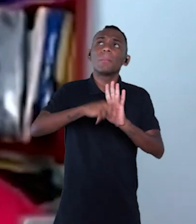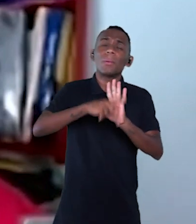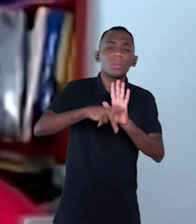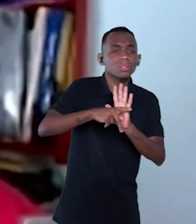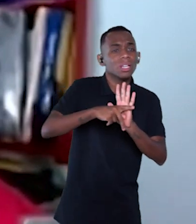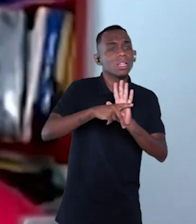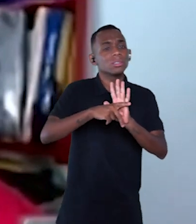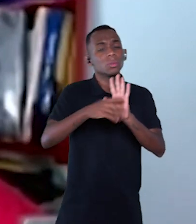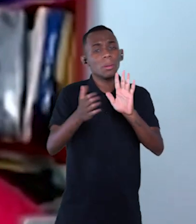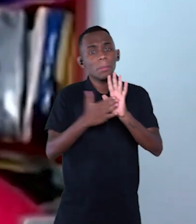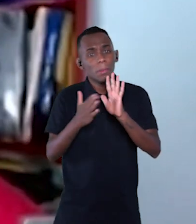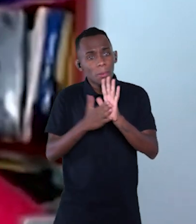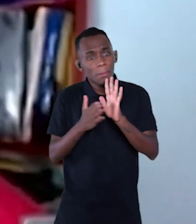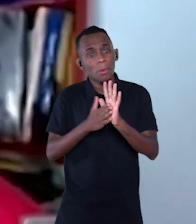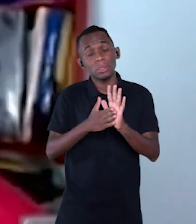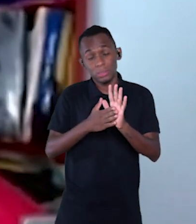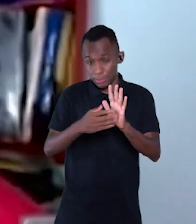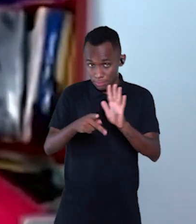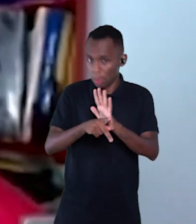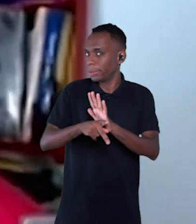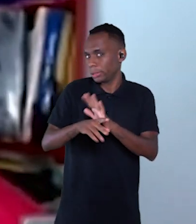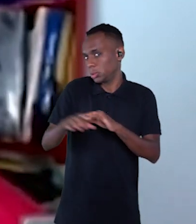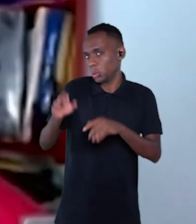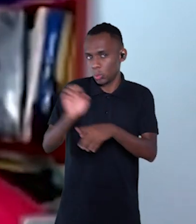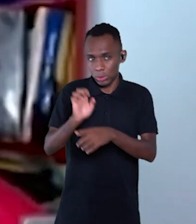por parte do Estado,